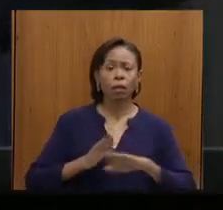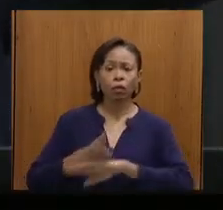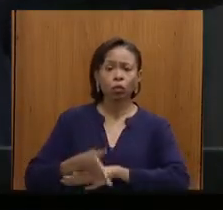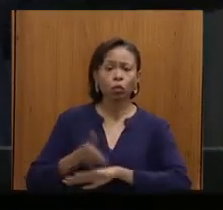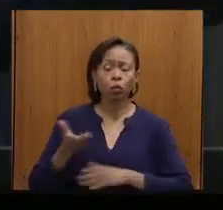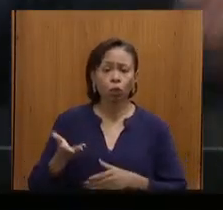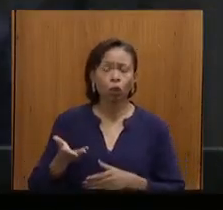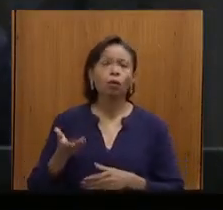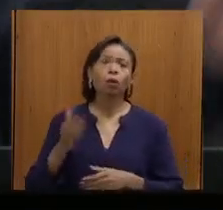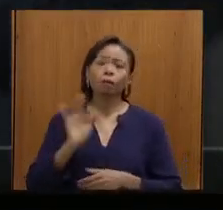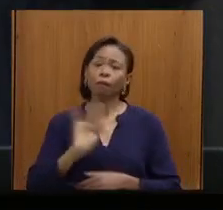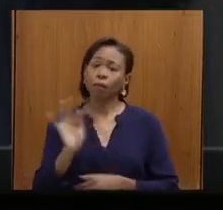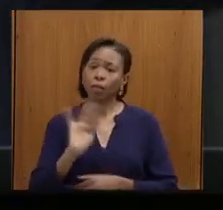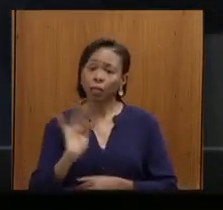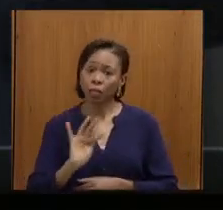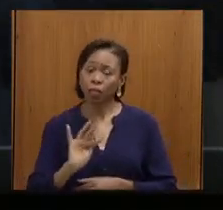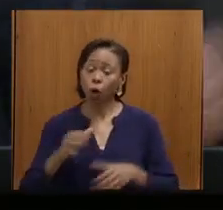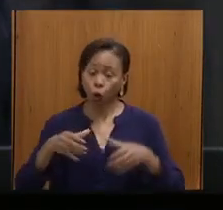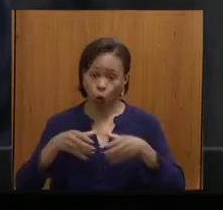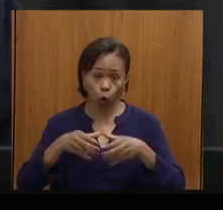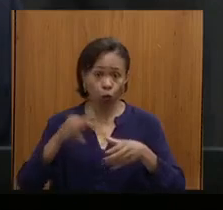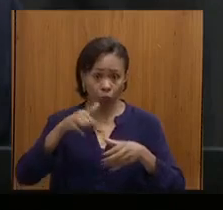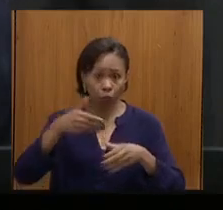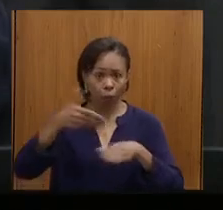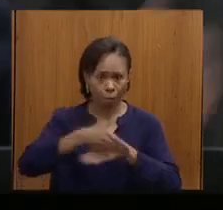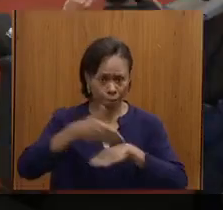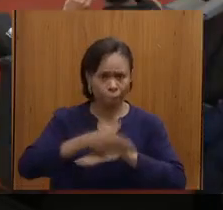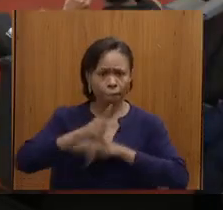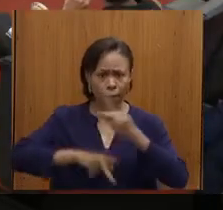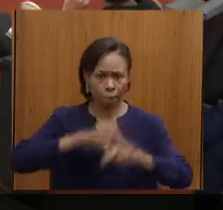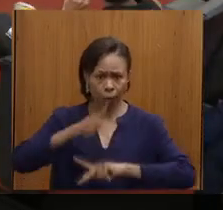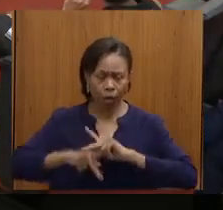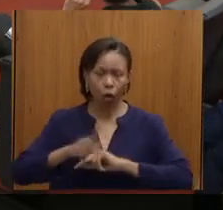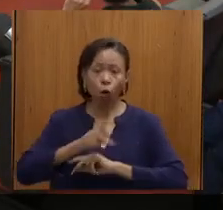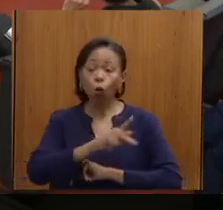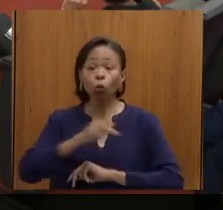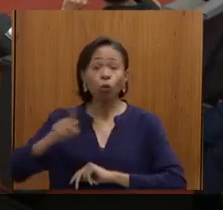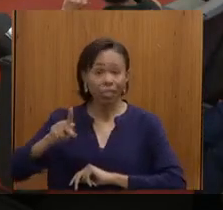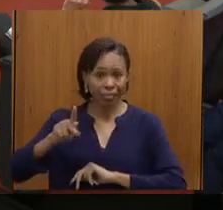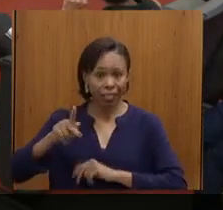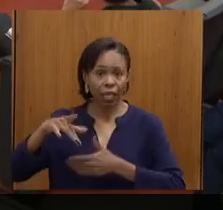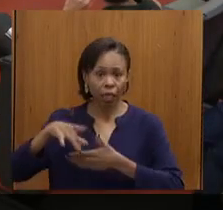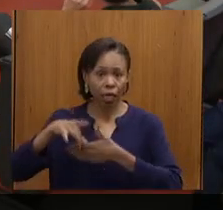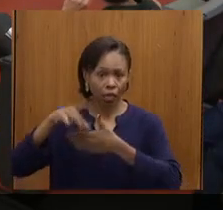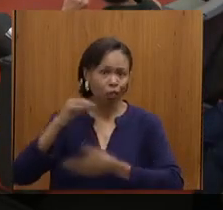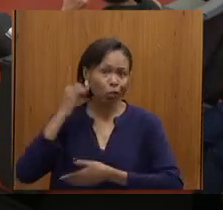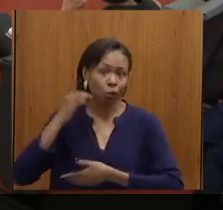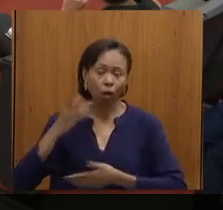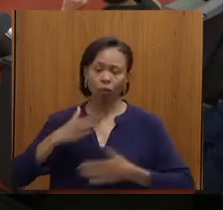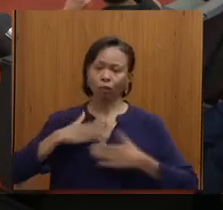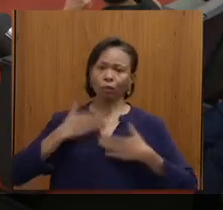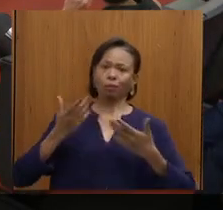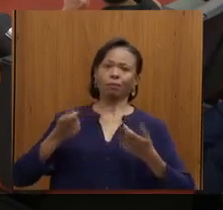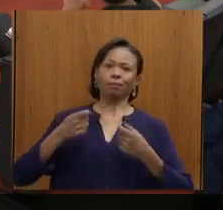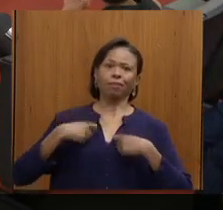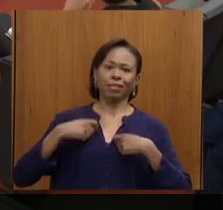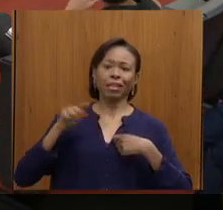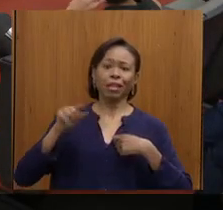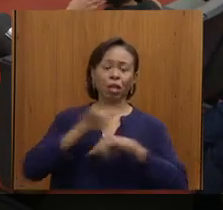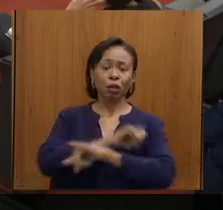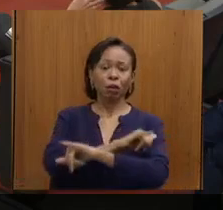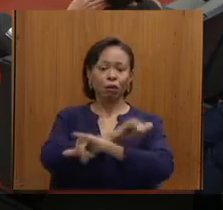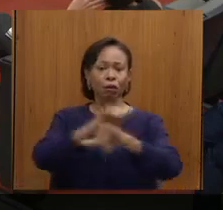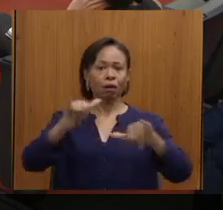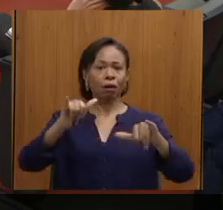Comissão de Participação Popular, o deputado presidente, me deixou agradavelmente surpreso, ele anunciou de